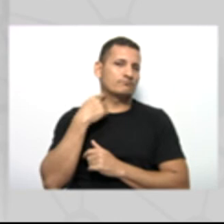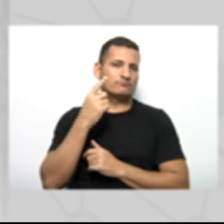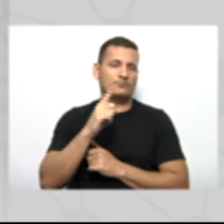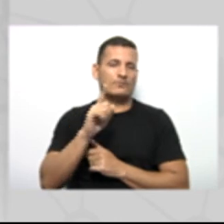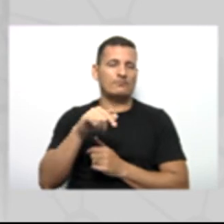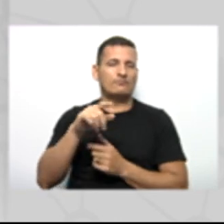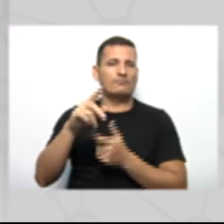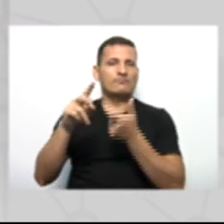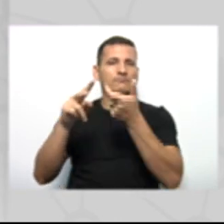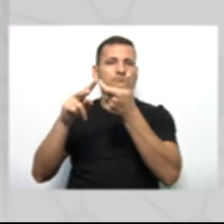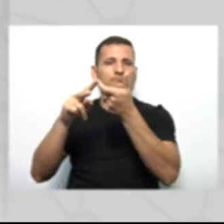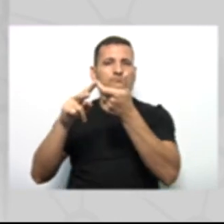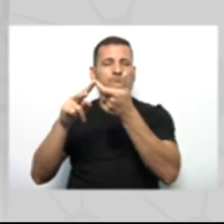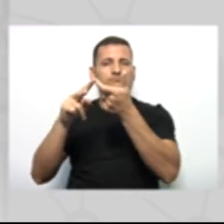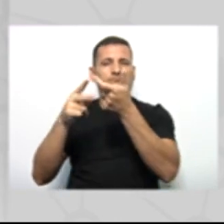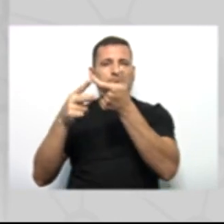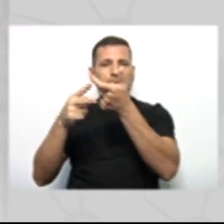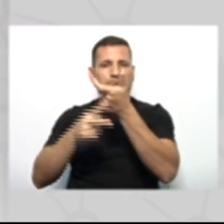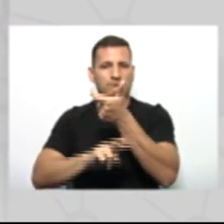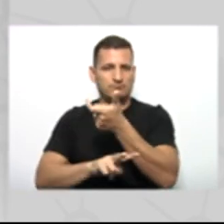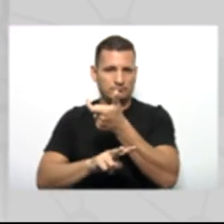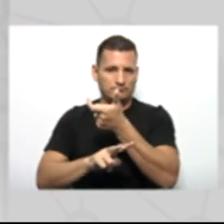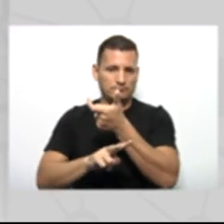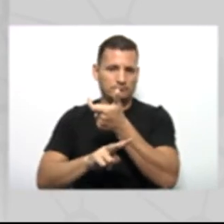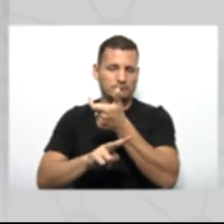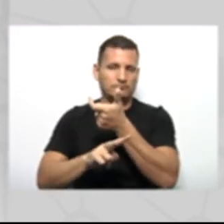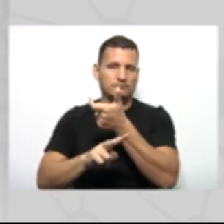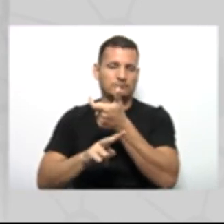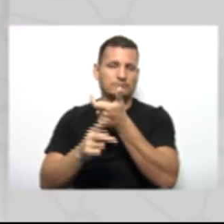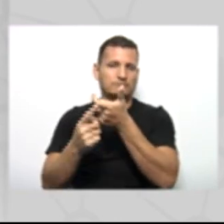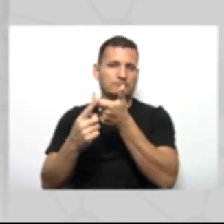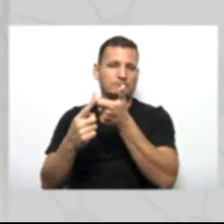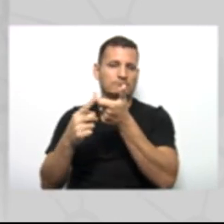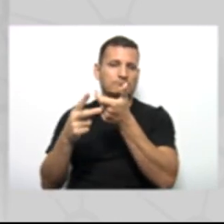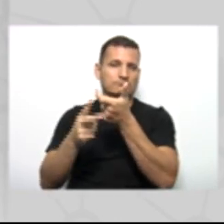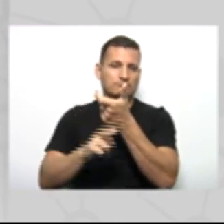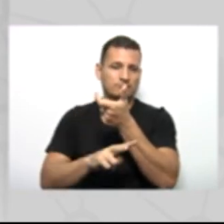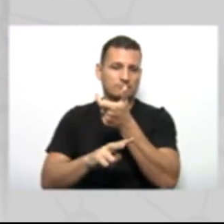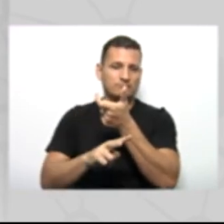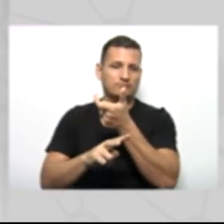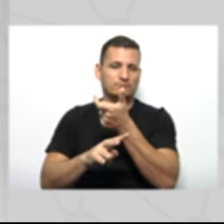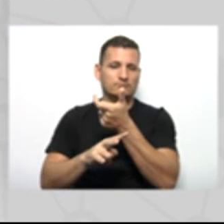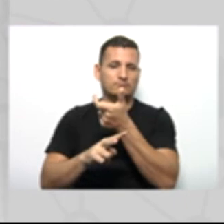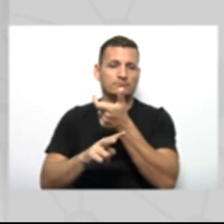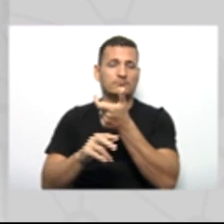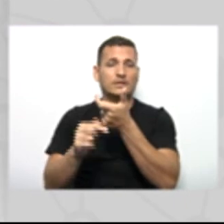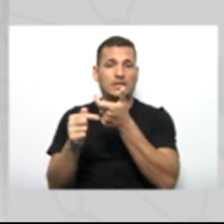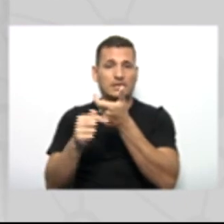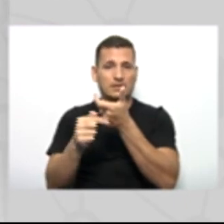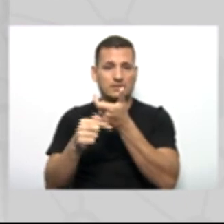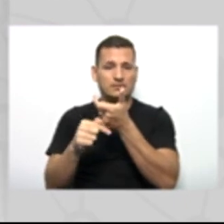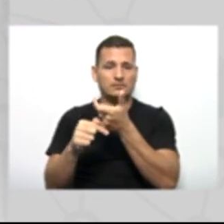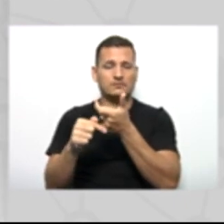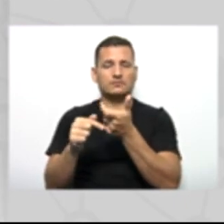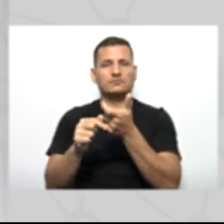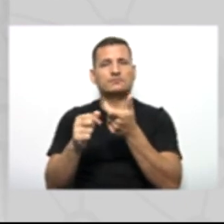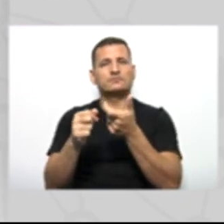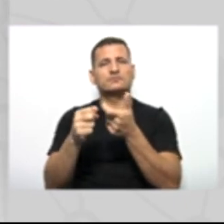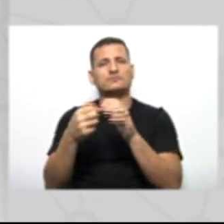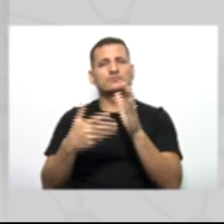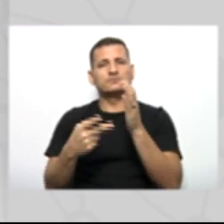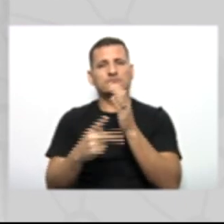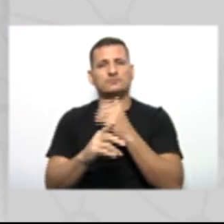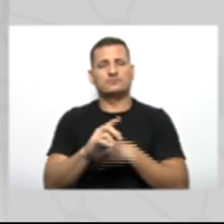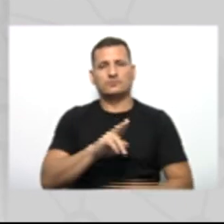herdada da classe pai. As características próprias da classe Flamengo vão ser nome e tradição.